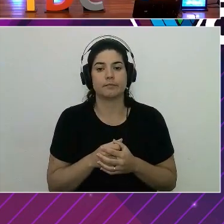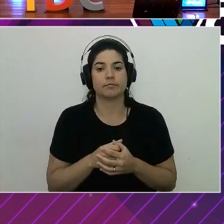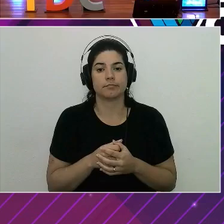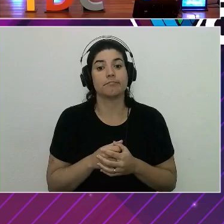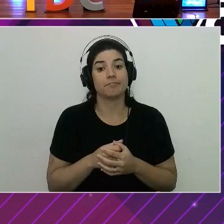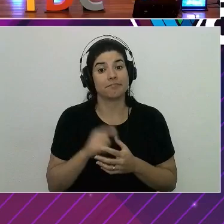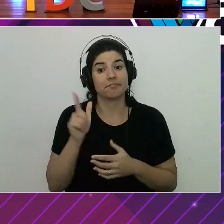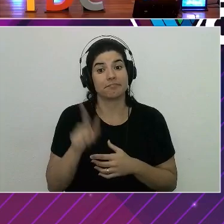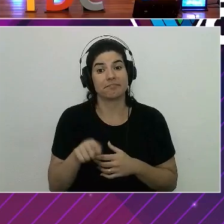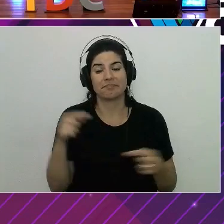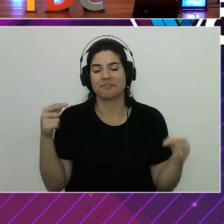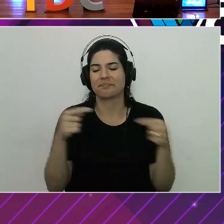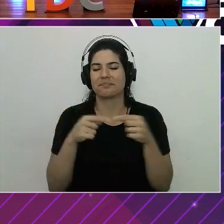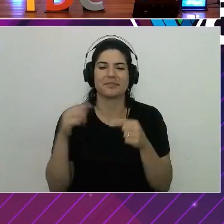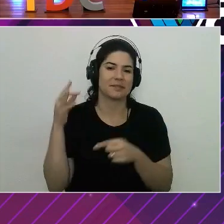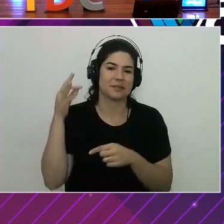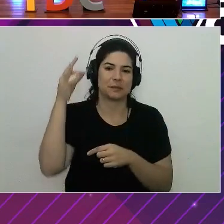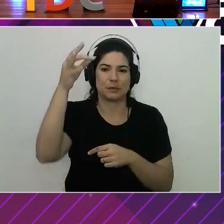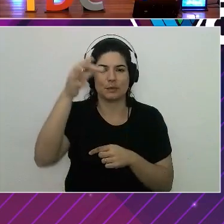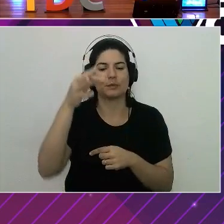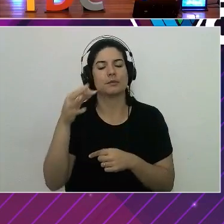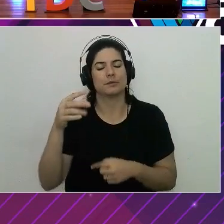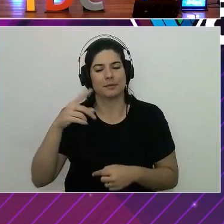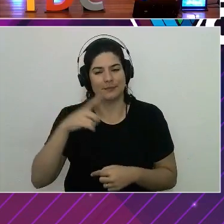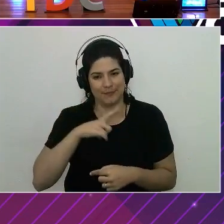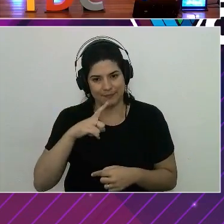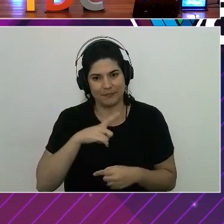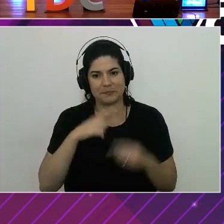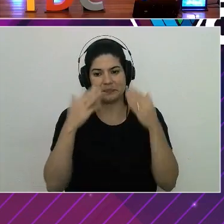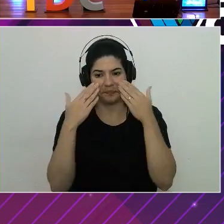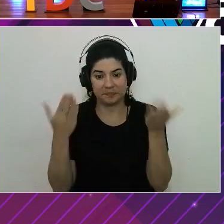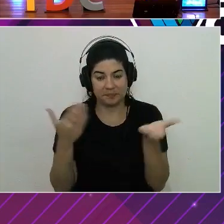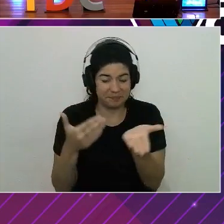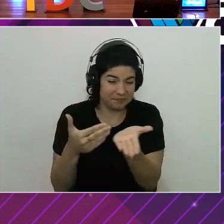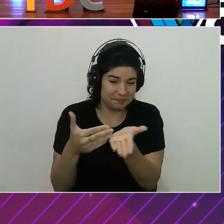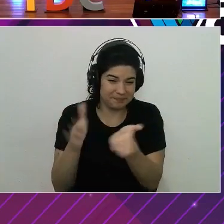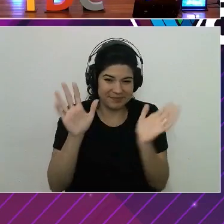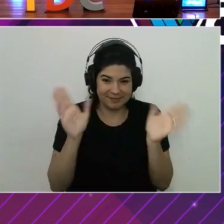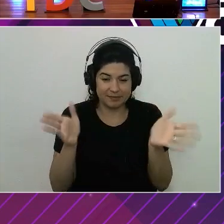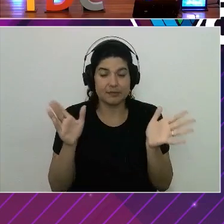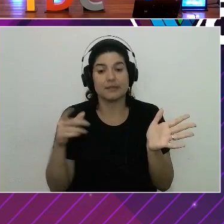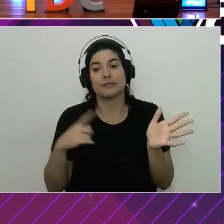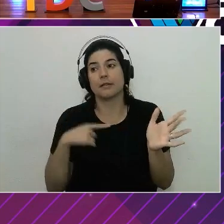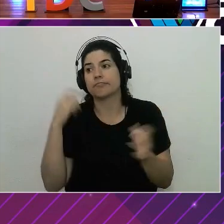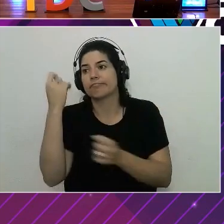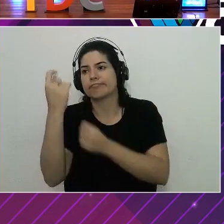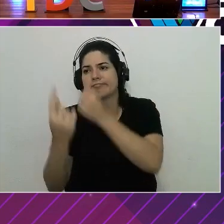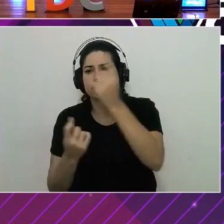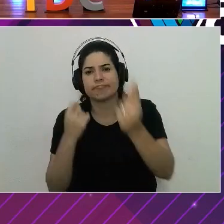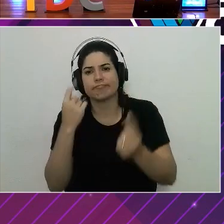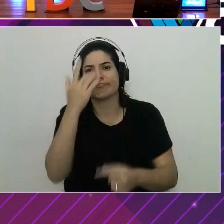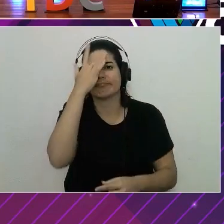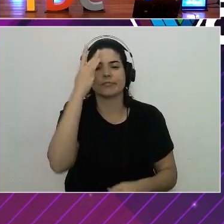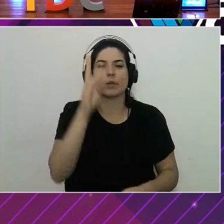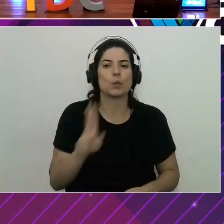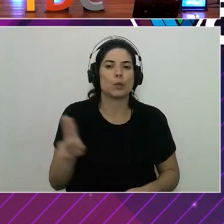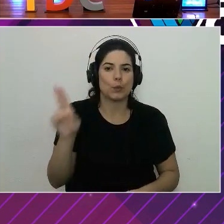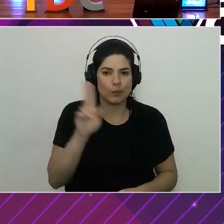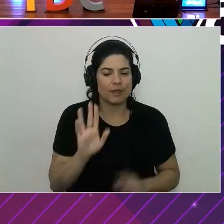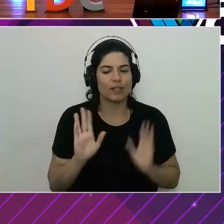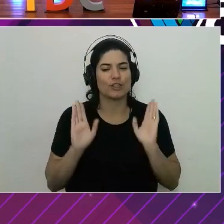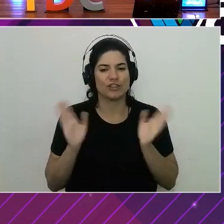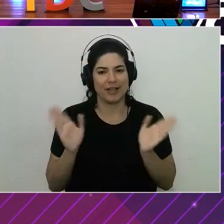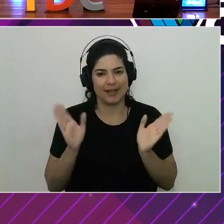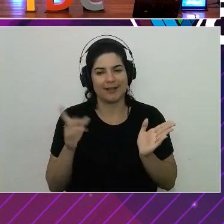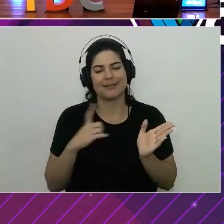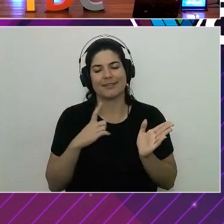futuro que está na cara do gol já. Isso está em beta. A gente já tem alguns usuários trabalhando com isso, tá? E em